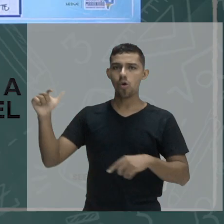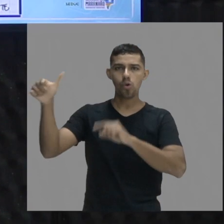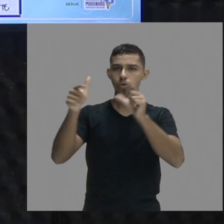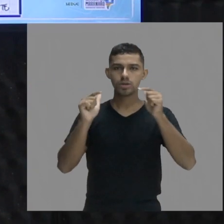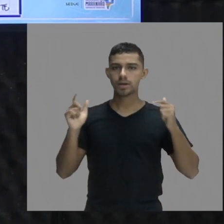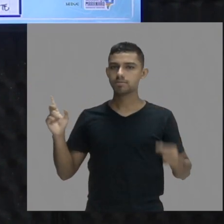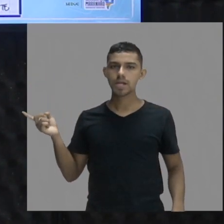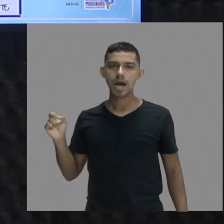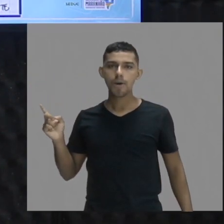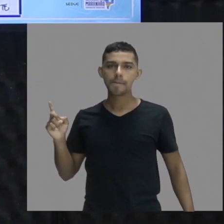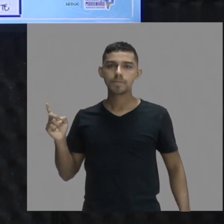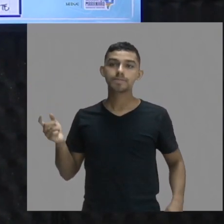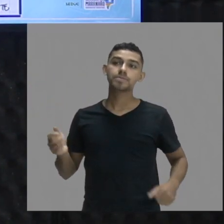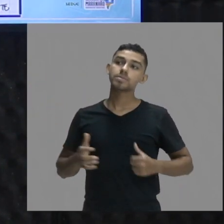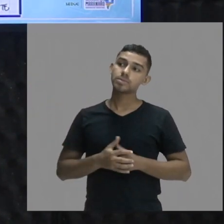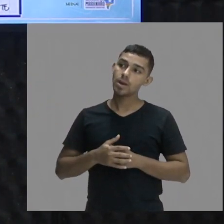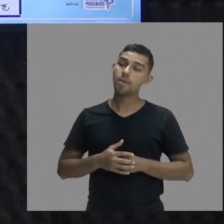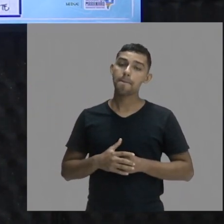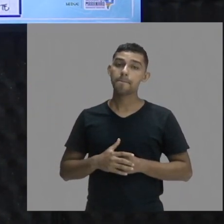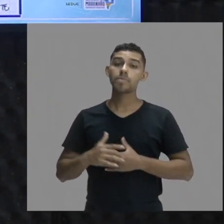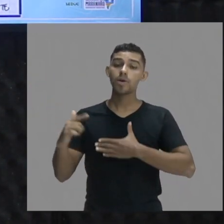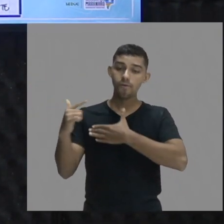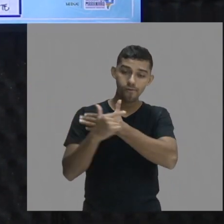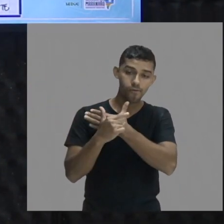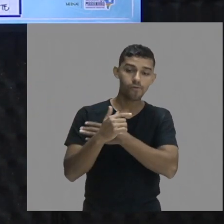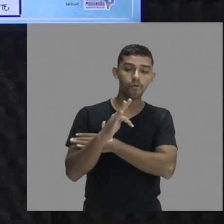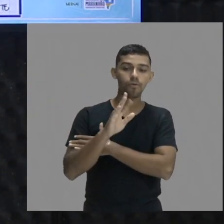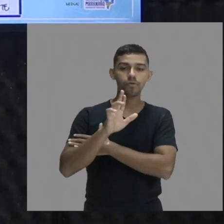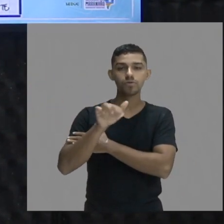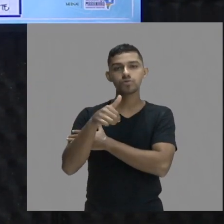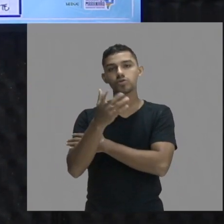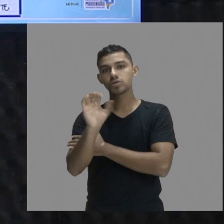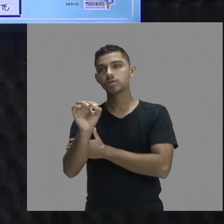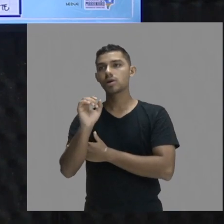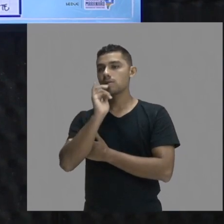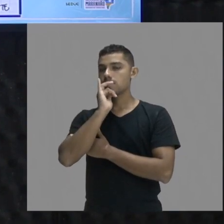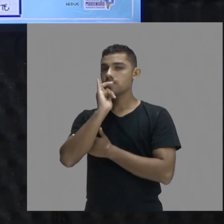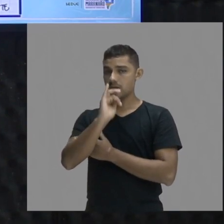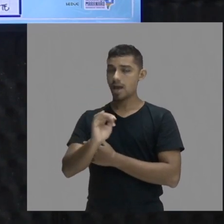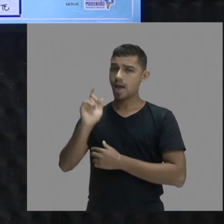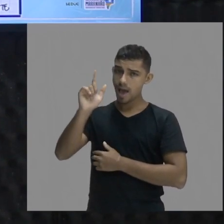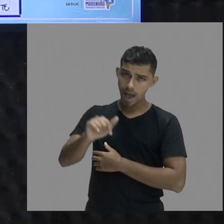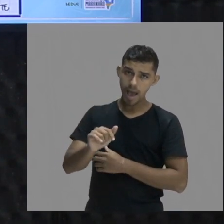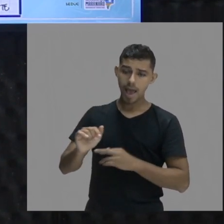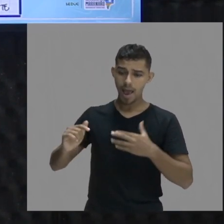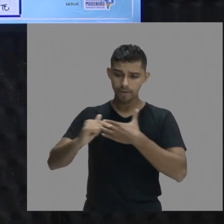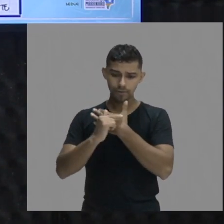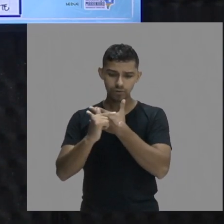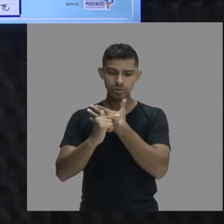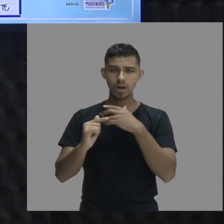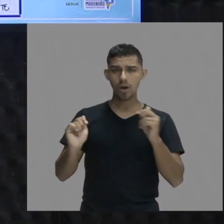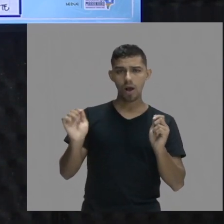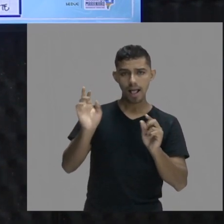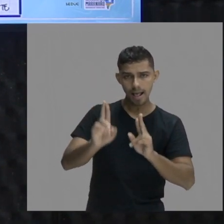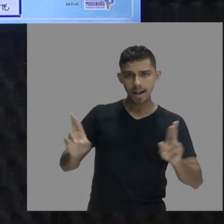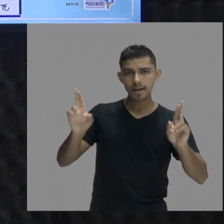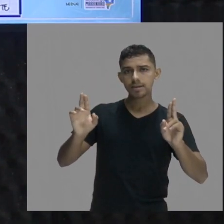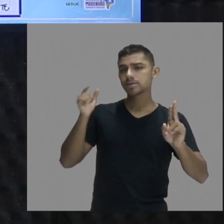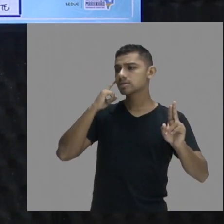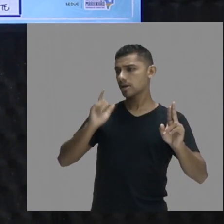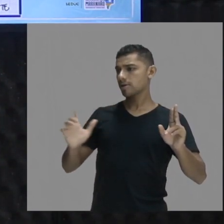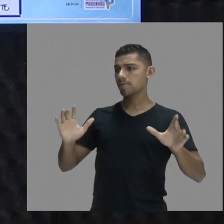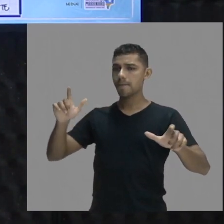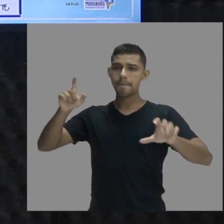variável. Só que isso tem a ver com função, tem tudo a ver. É uma relação, toda função é uma relação de dependência. Você